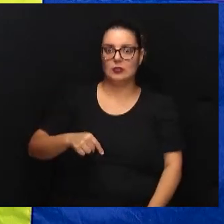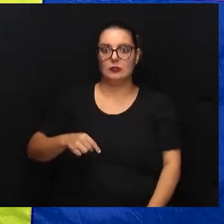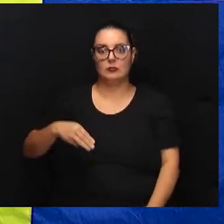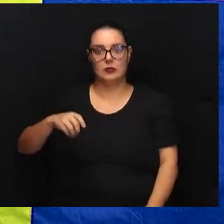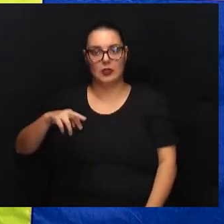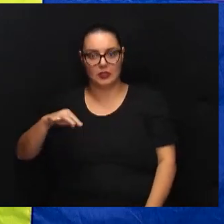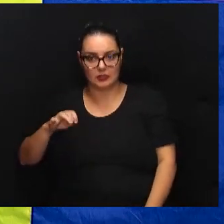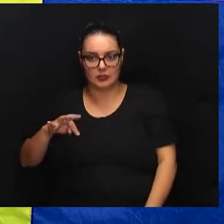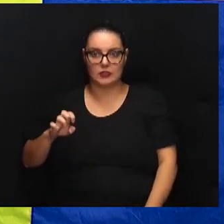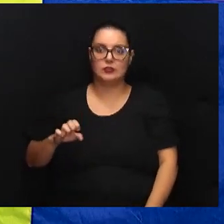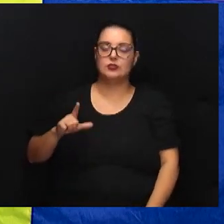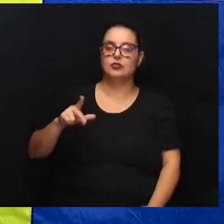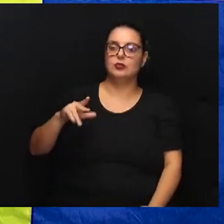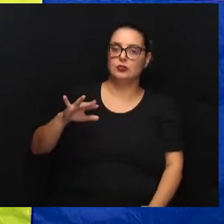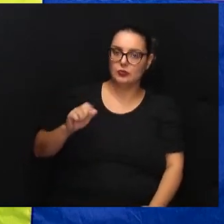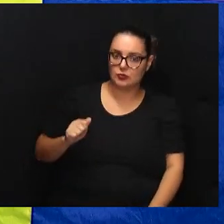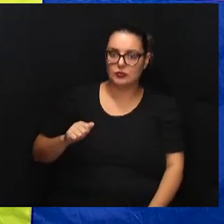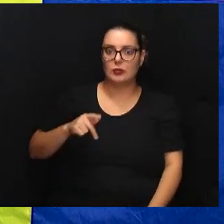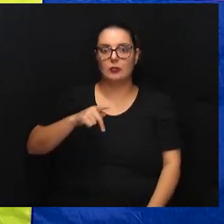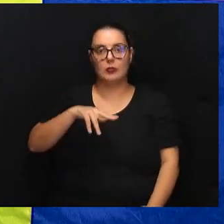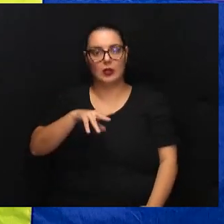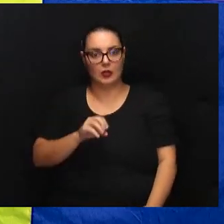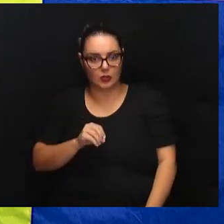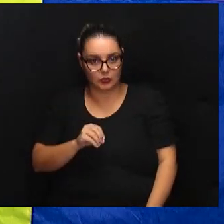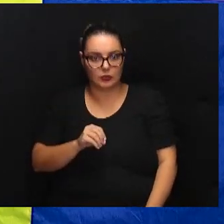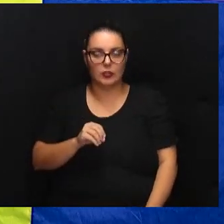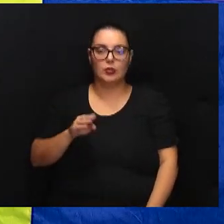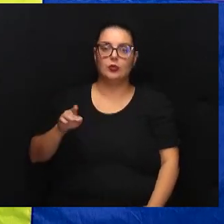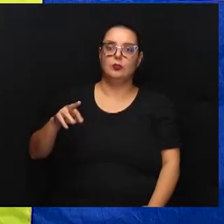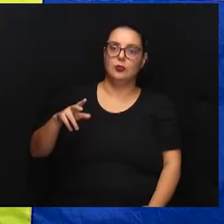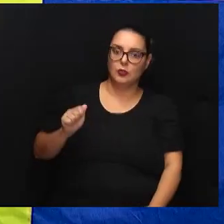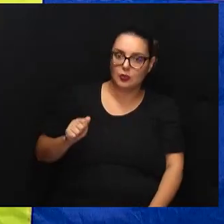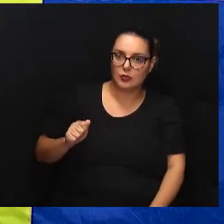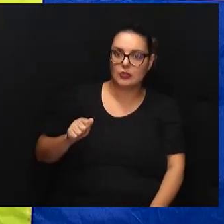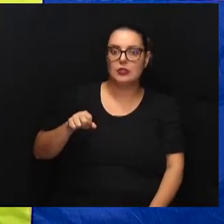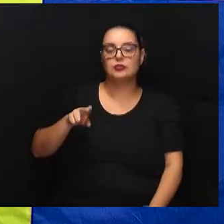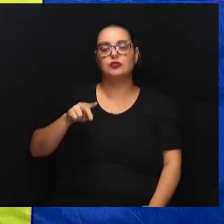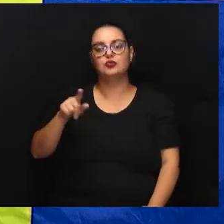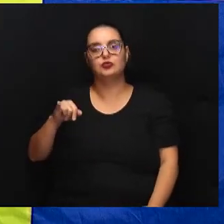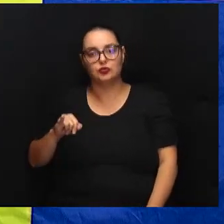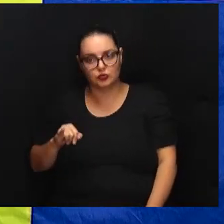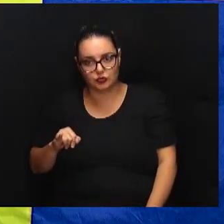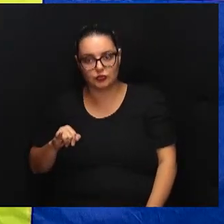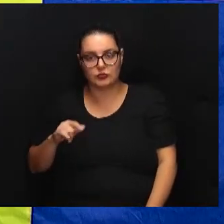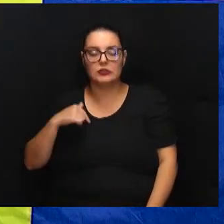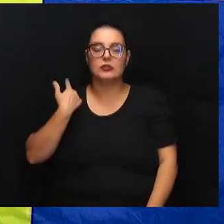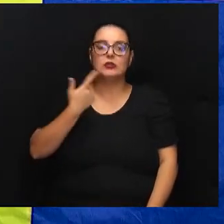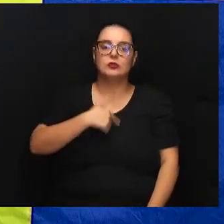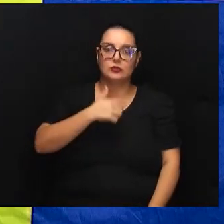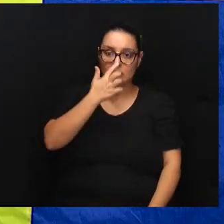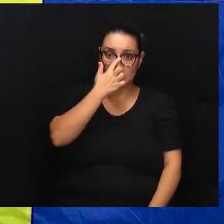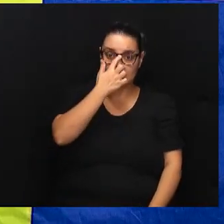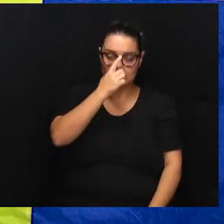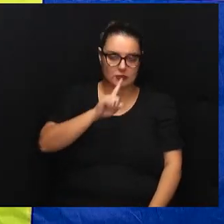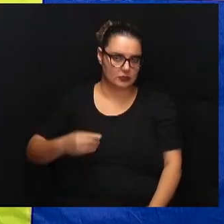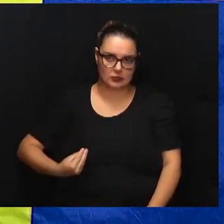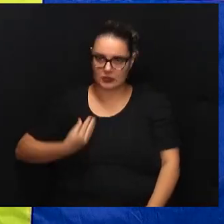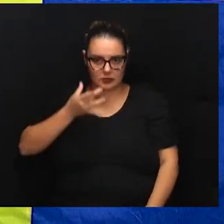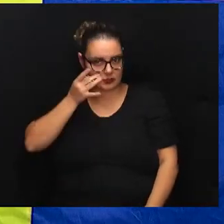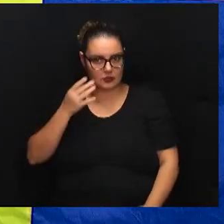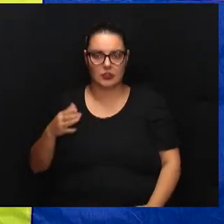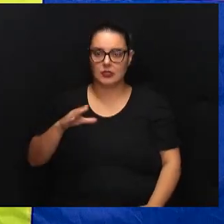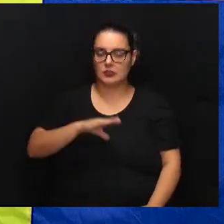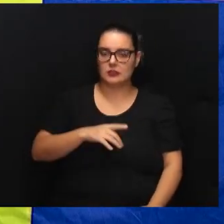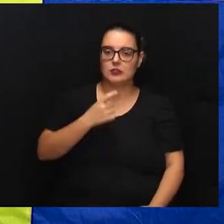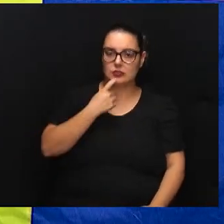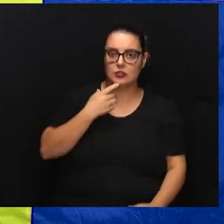Paulo, Bruna, Suzy, a gente não estaria aqui hoje. A cidade de Campinas, que hoje consegue ter a maior